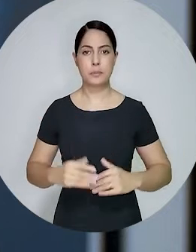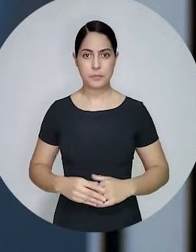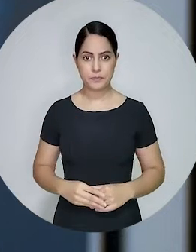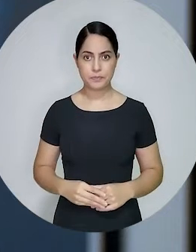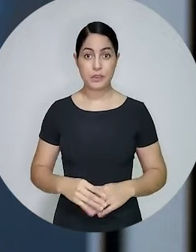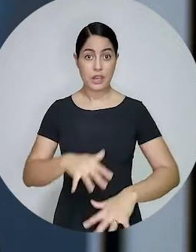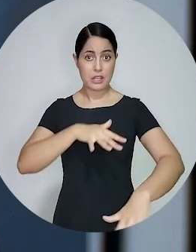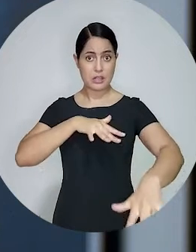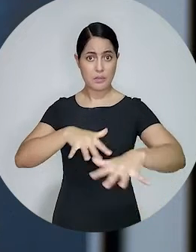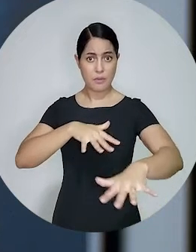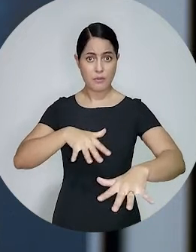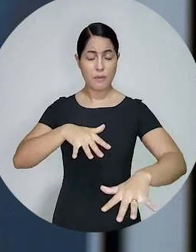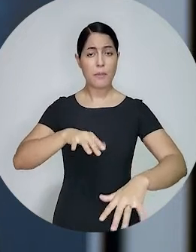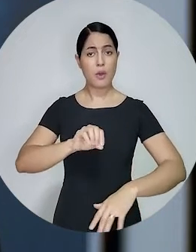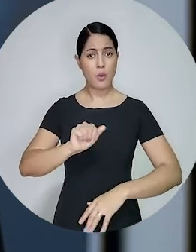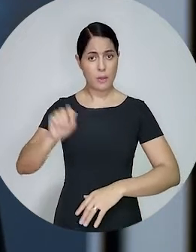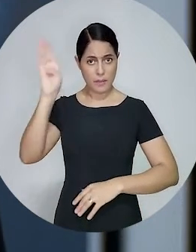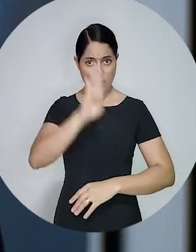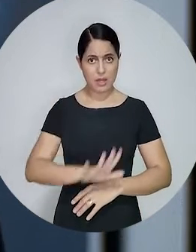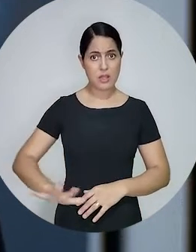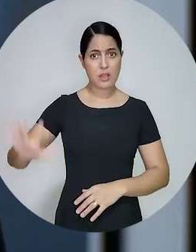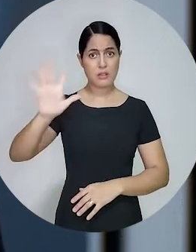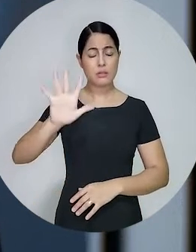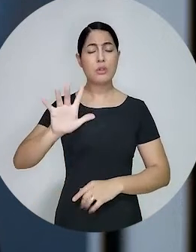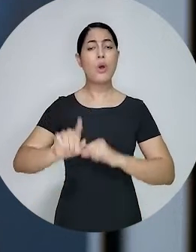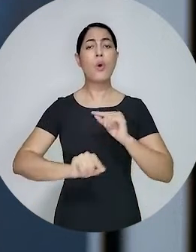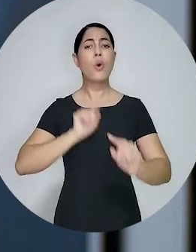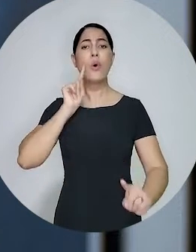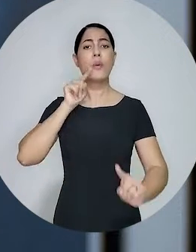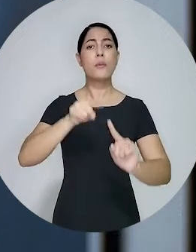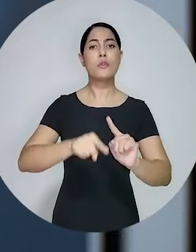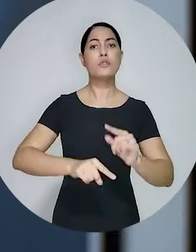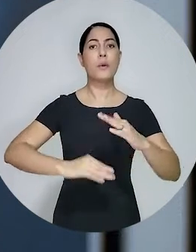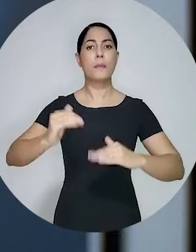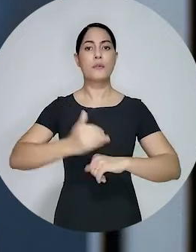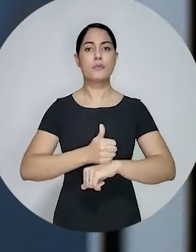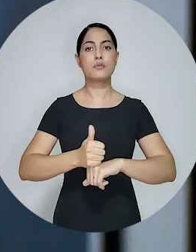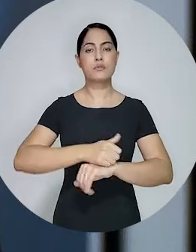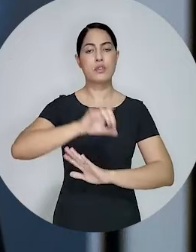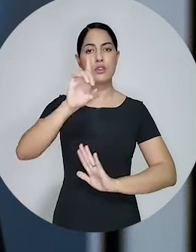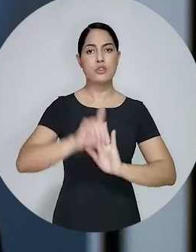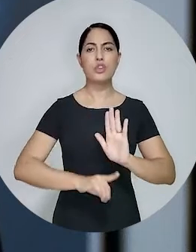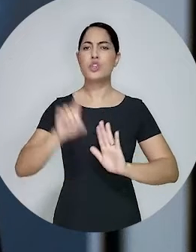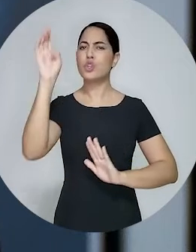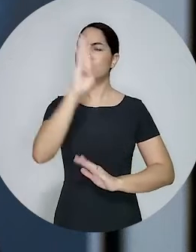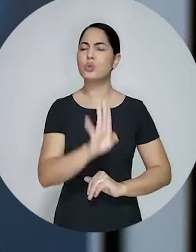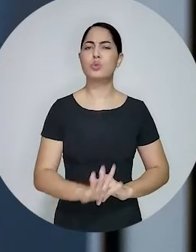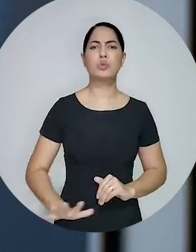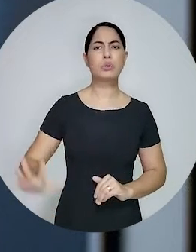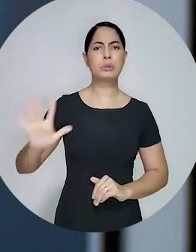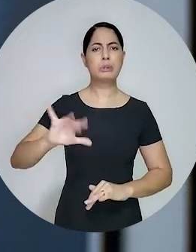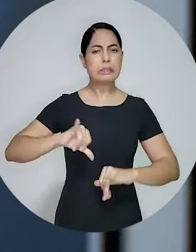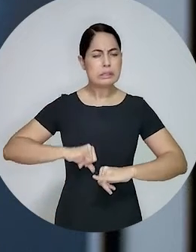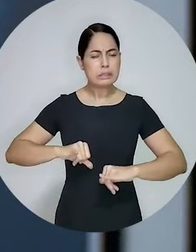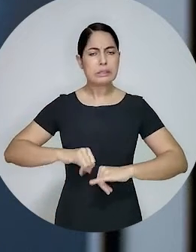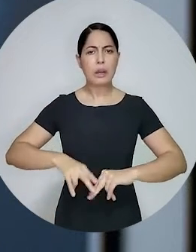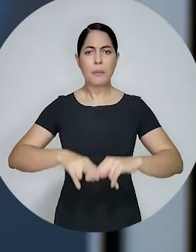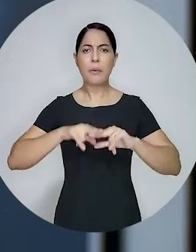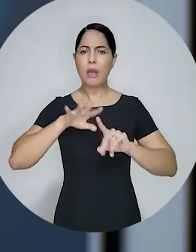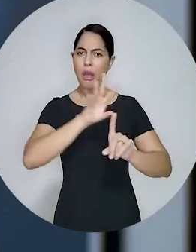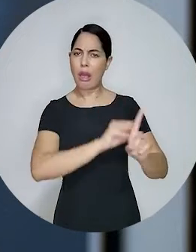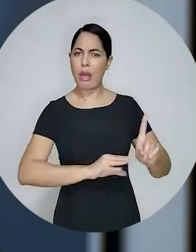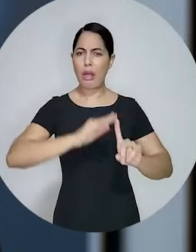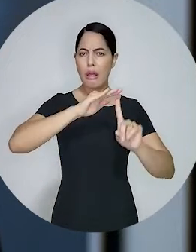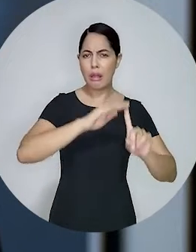mobilização nacional foi criada para dar voz e luz às advogadas e às profissionais do direito de todo o país que sofrem caladas